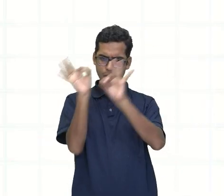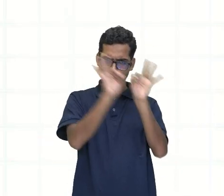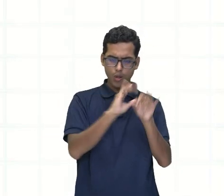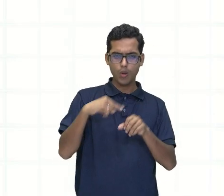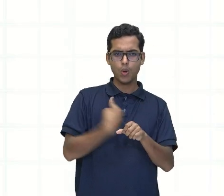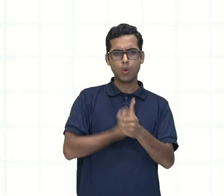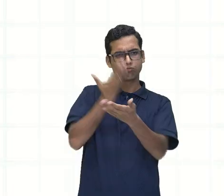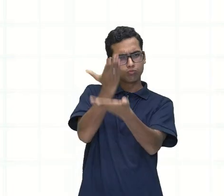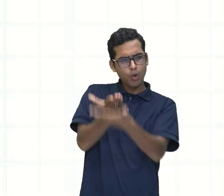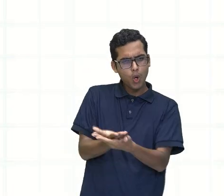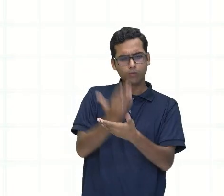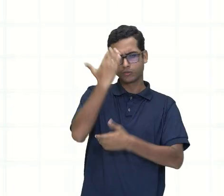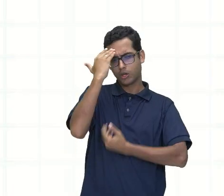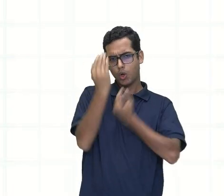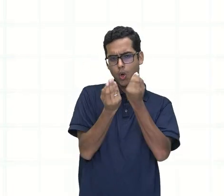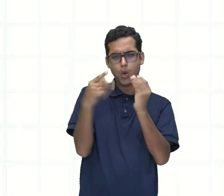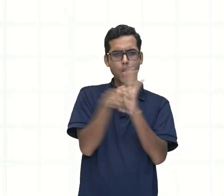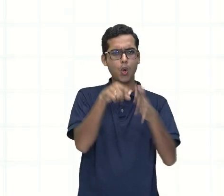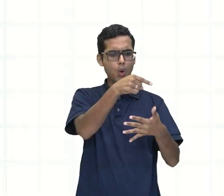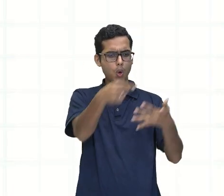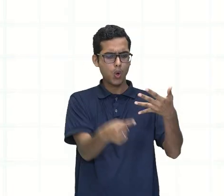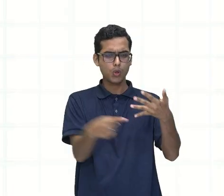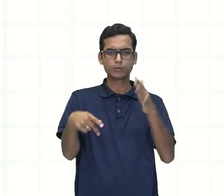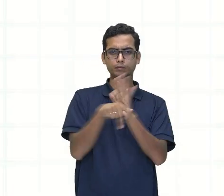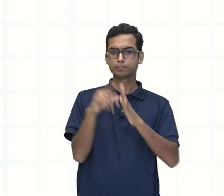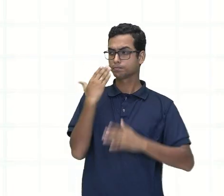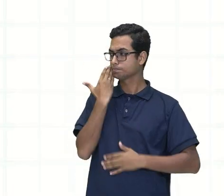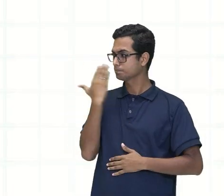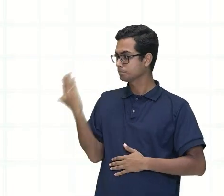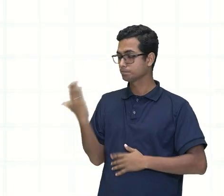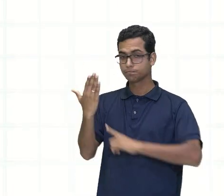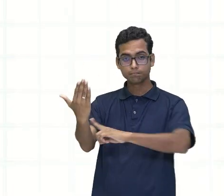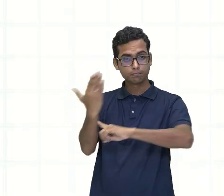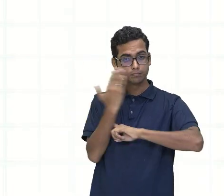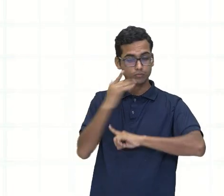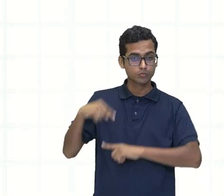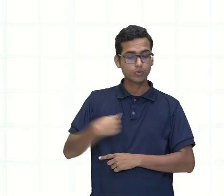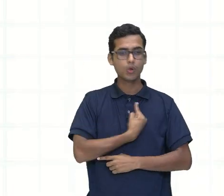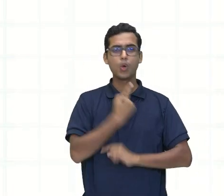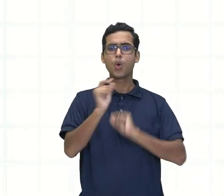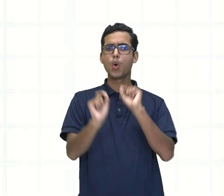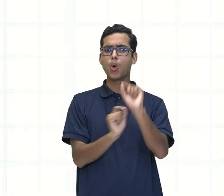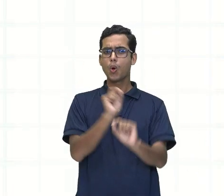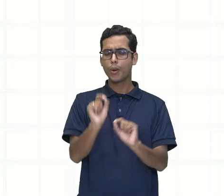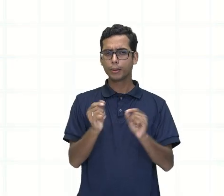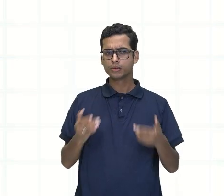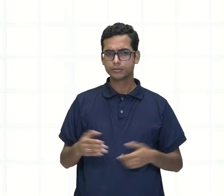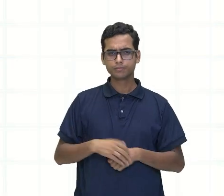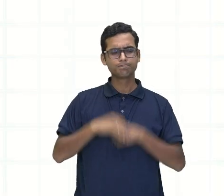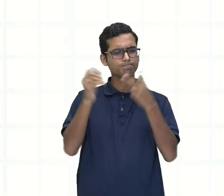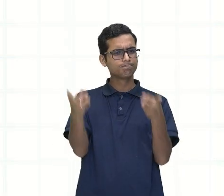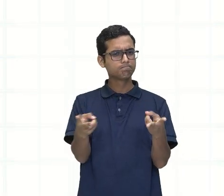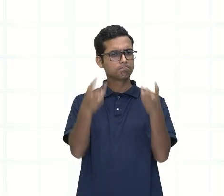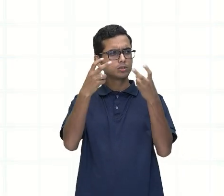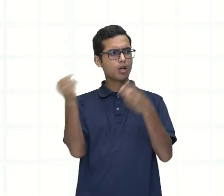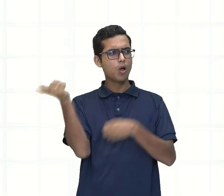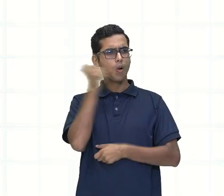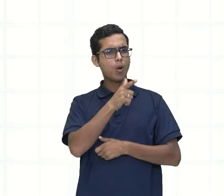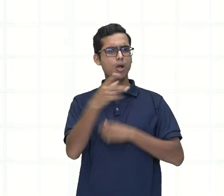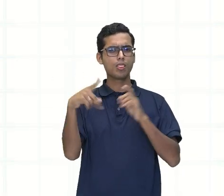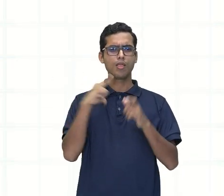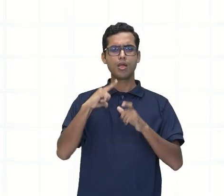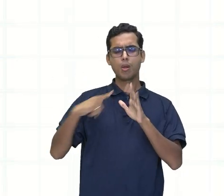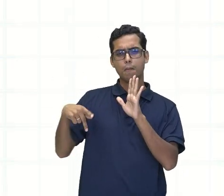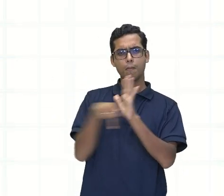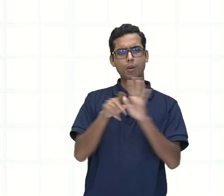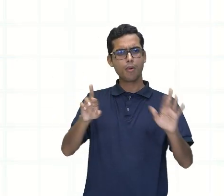gente entender os modalizadores que nos ajudam, né, a perceber aí essa relação